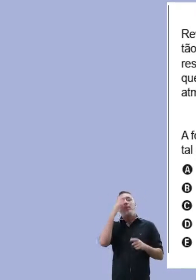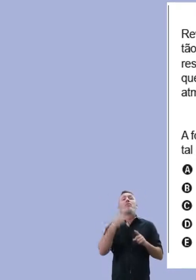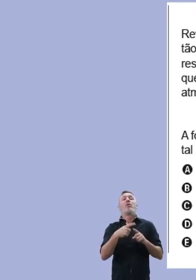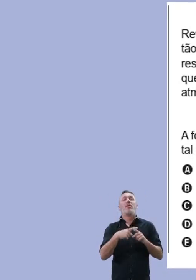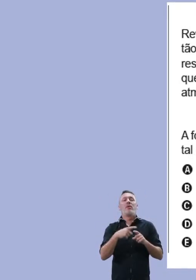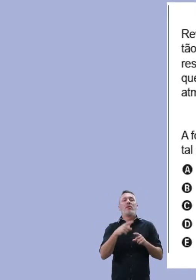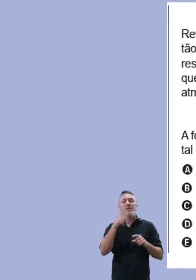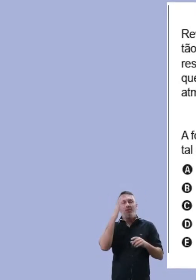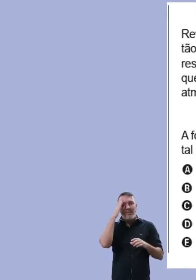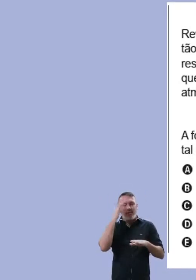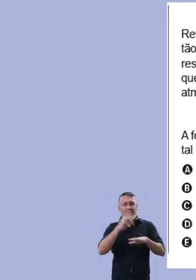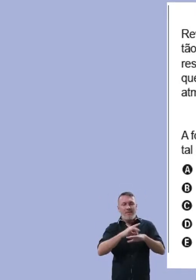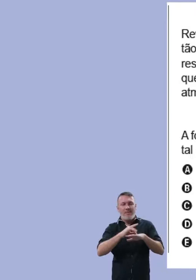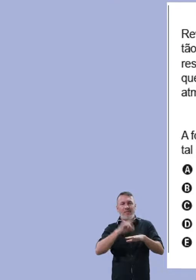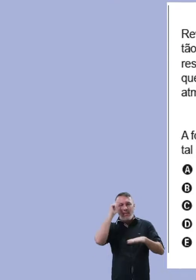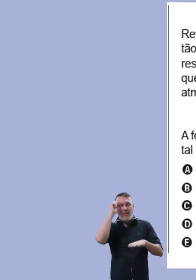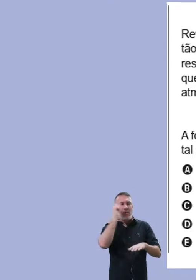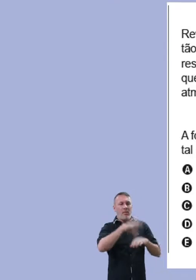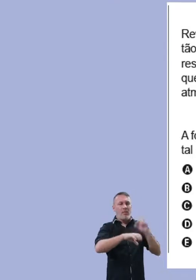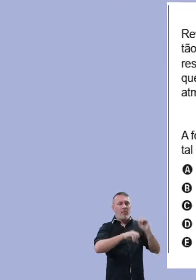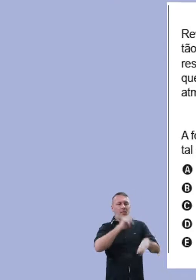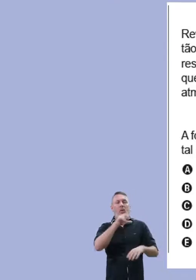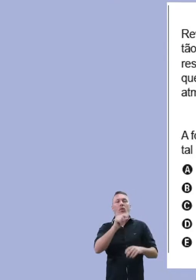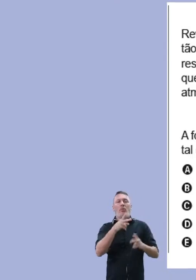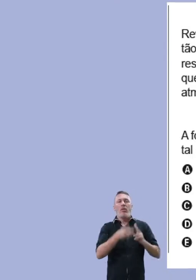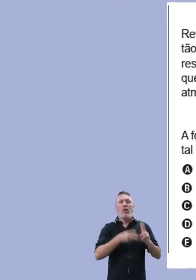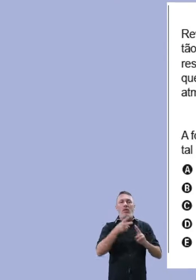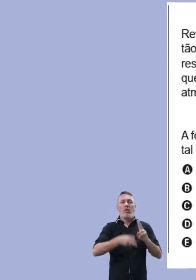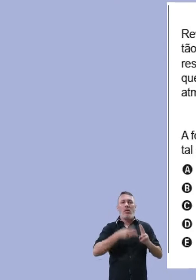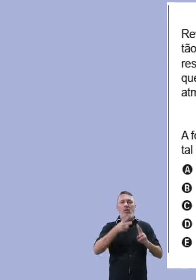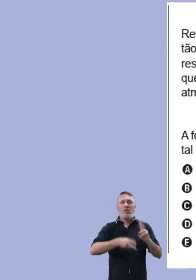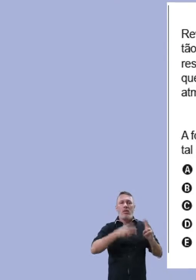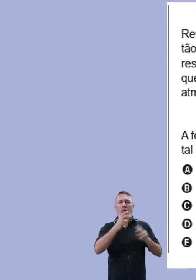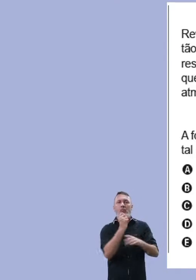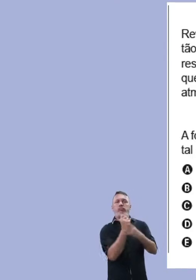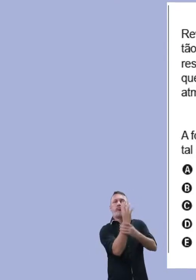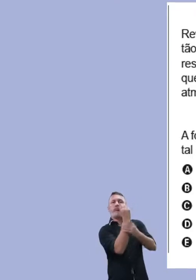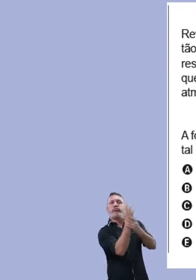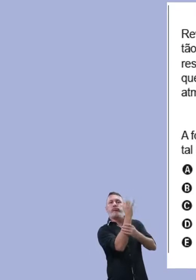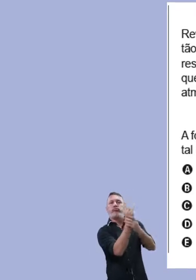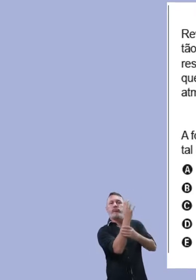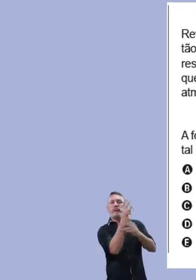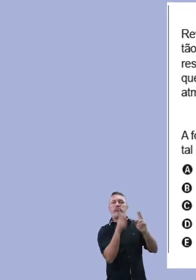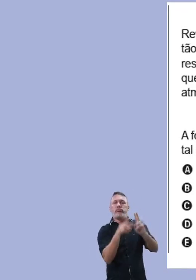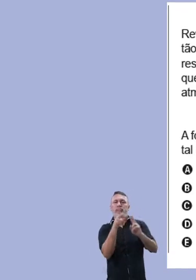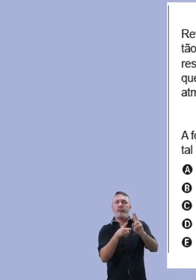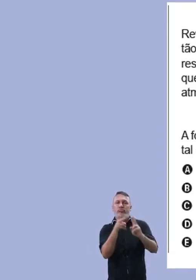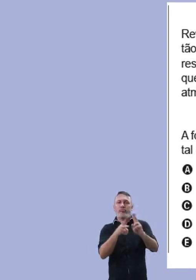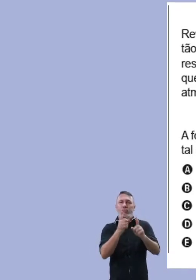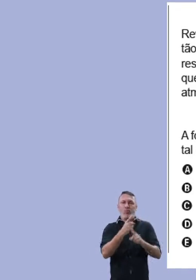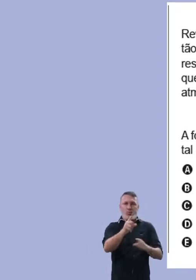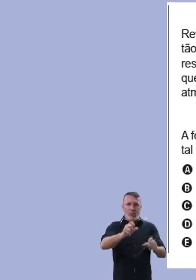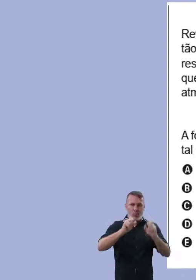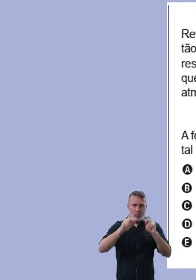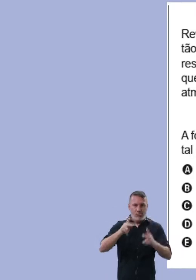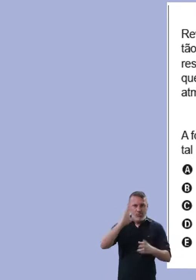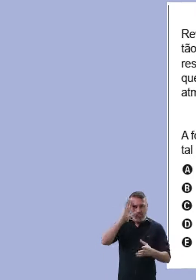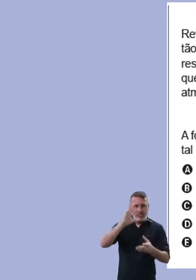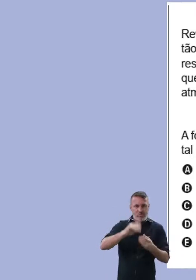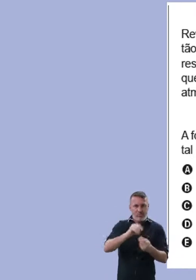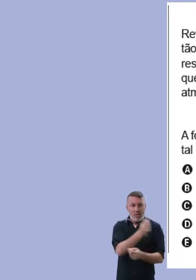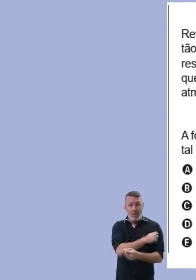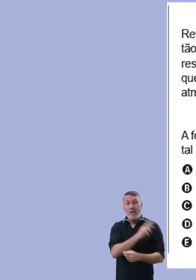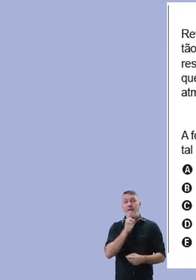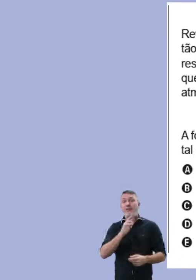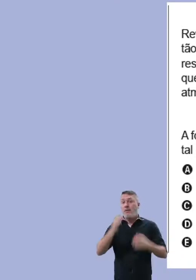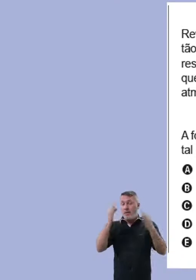as locomotivas fossem então, né, eram então colocadas em andamento e aí percorrendo longa distância. Portanto, meu